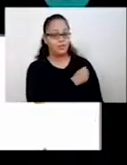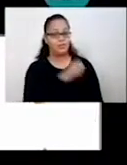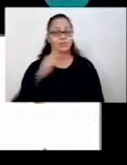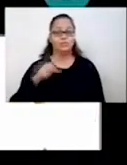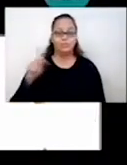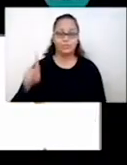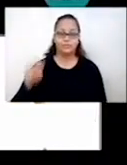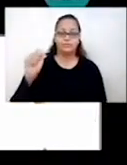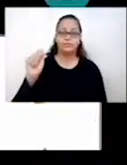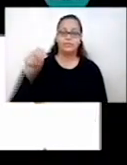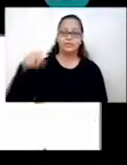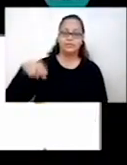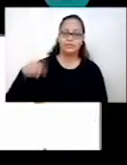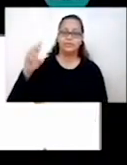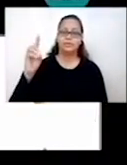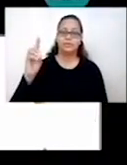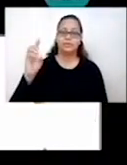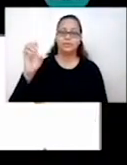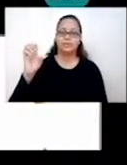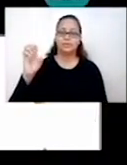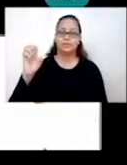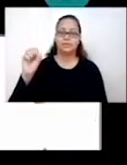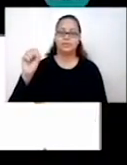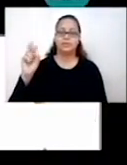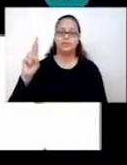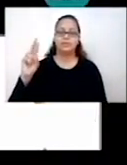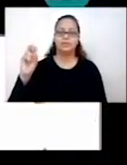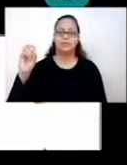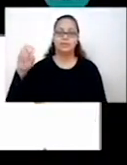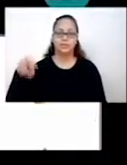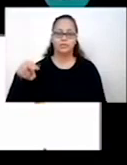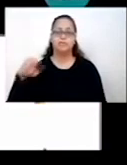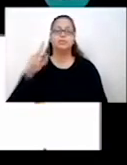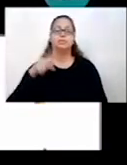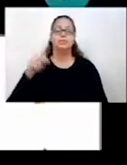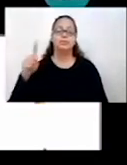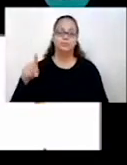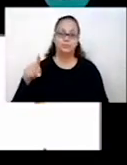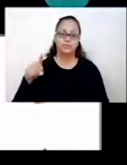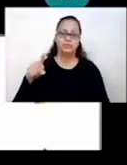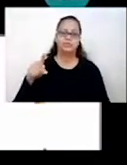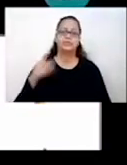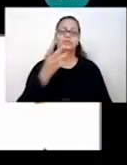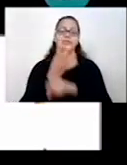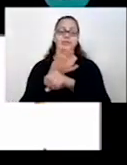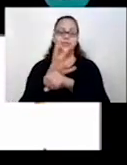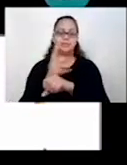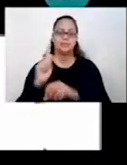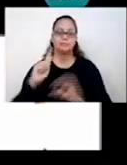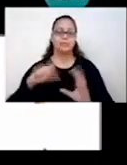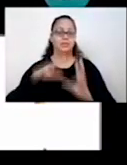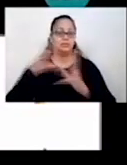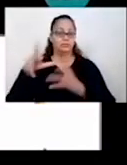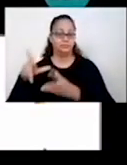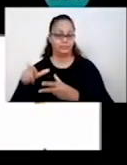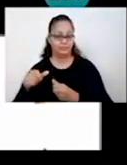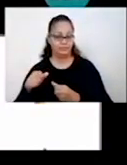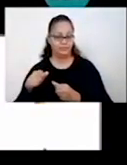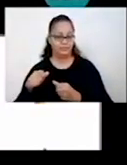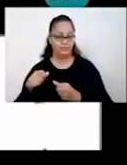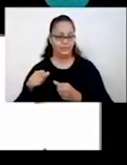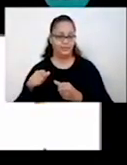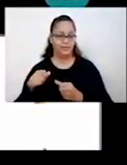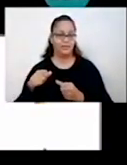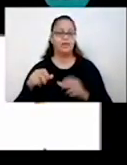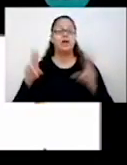Olá pessoal, sou Anderson, professor de Geografia. Na aula de hoje nós vamos dar continuidade aí ao conteúdo